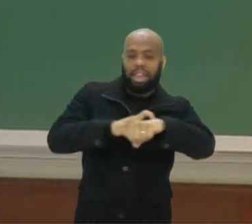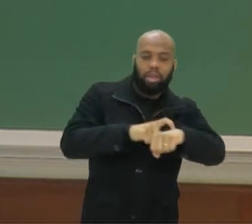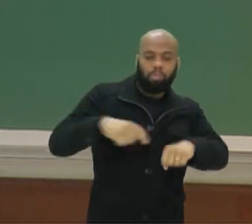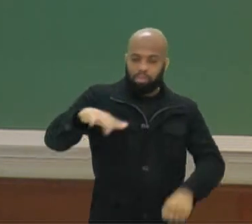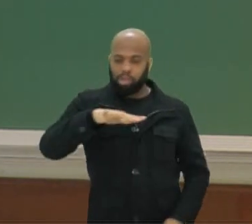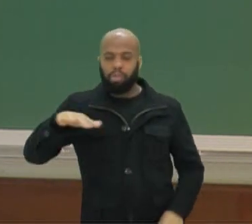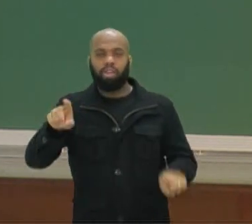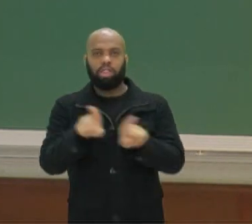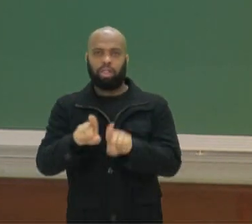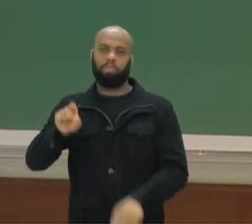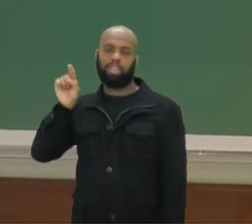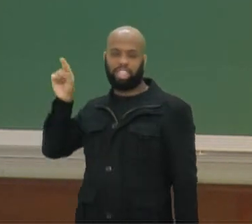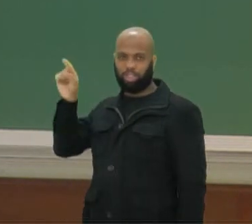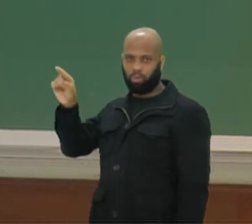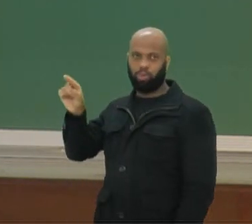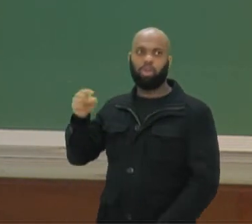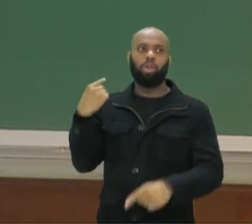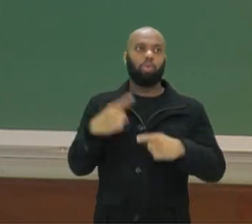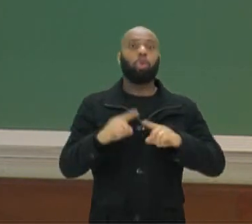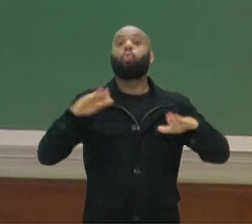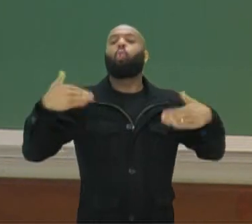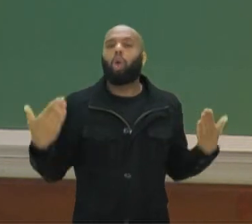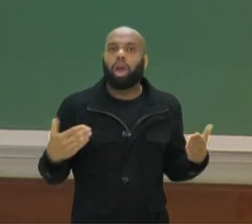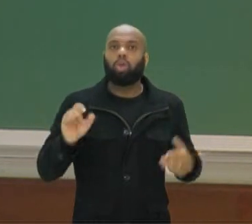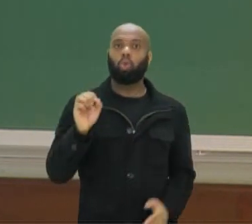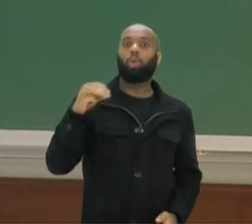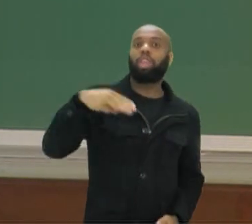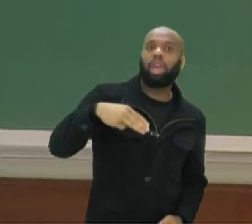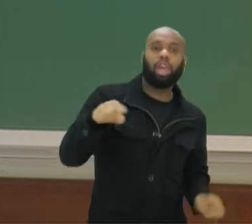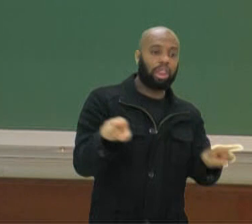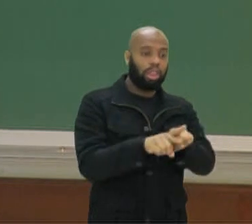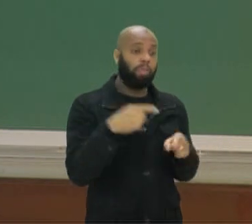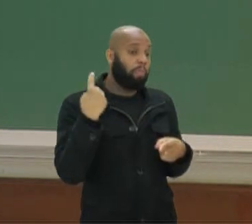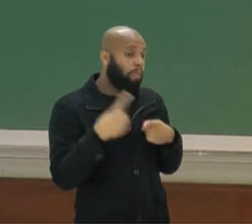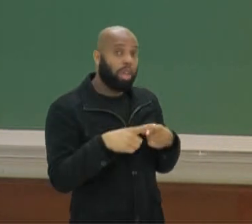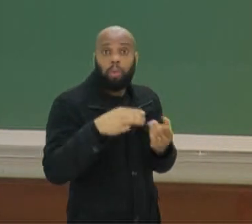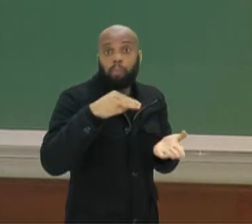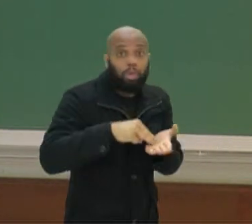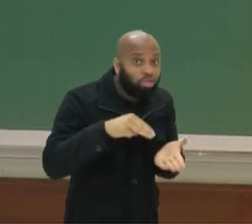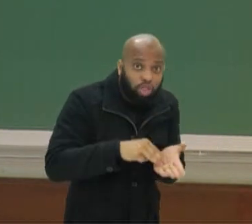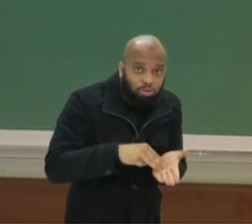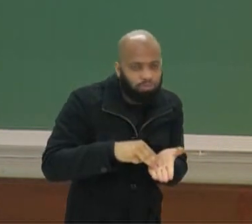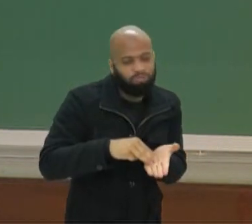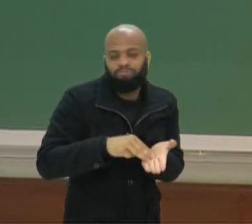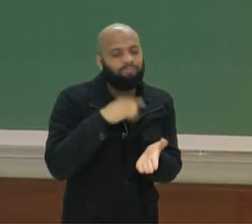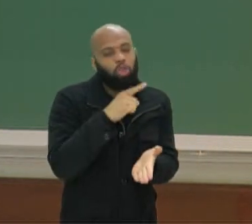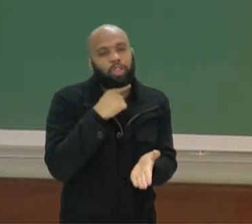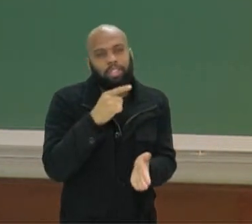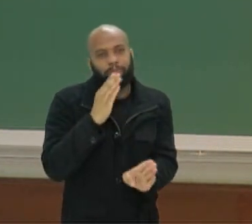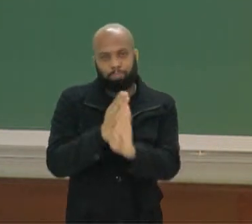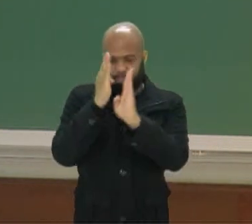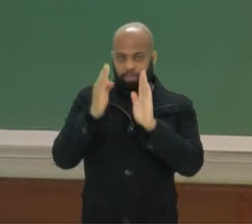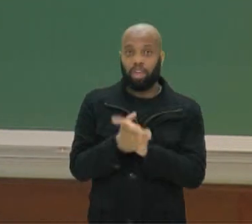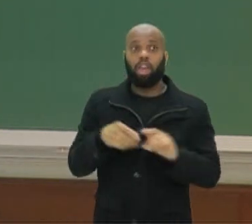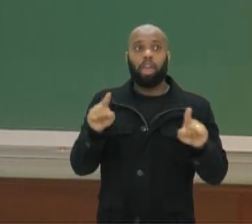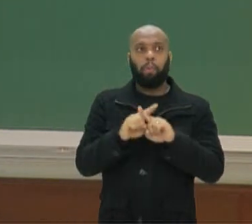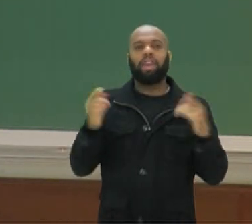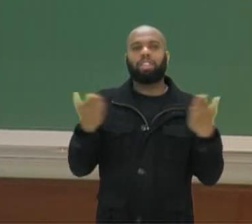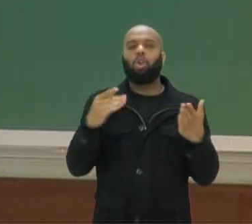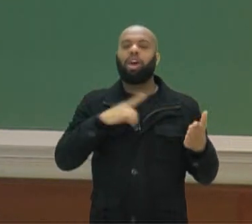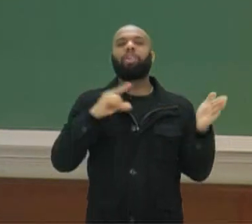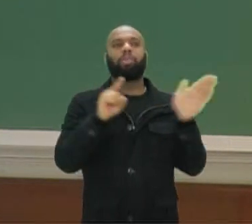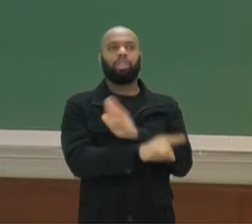espaço isso daqui. O quando, o quem, o porquê, né? Agora sim nós temos a